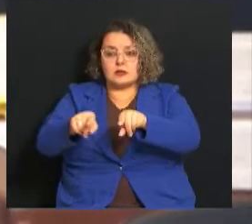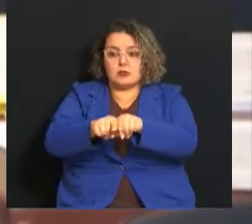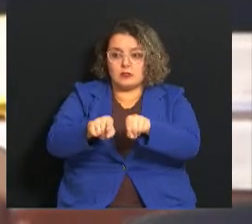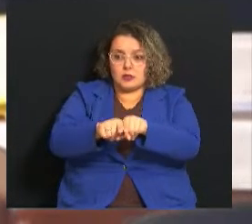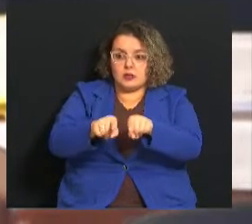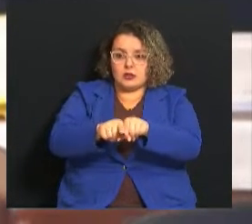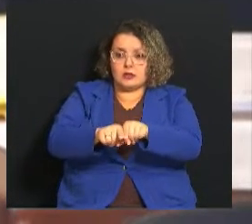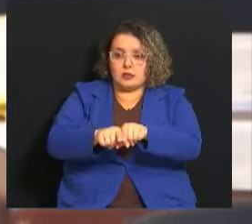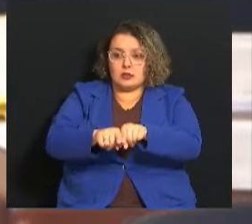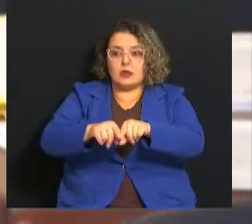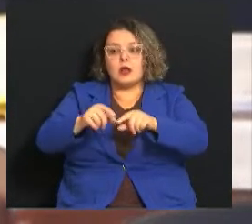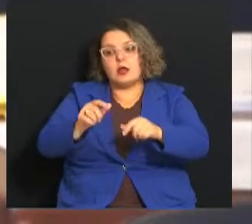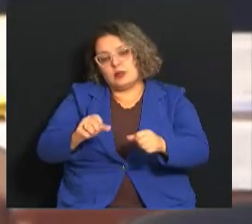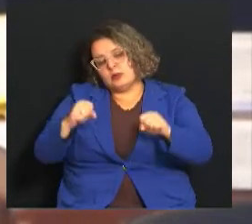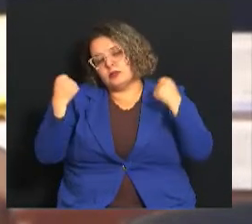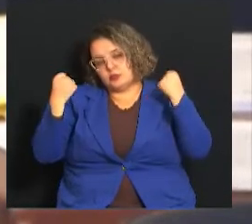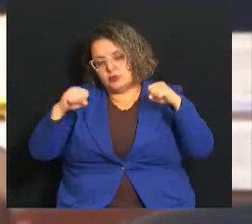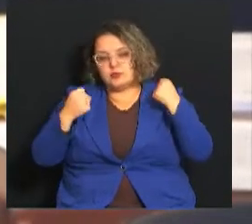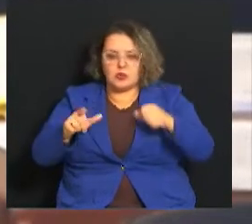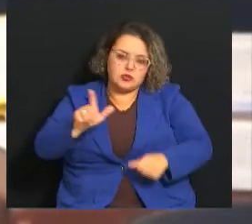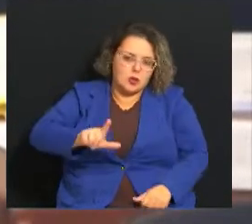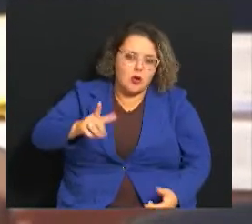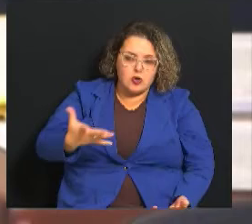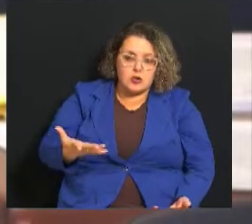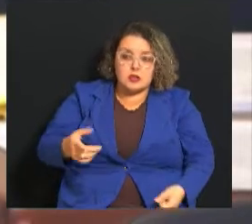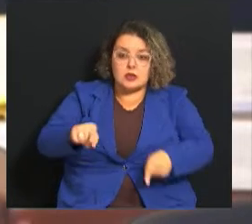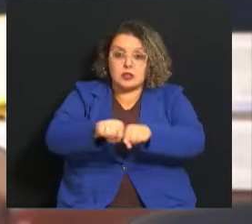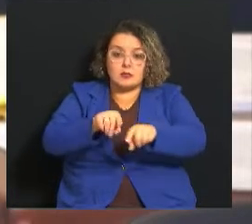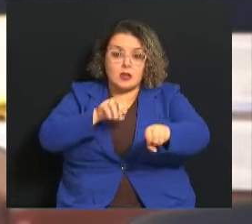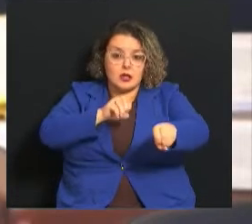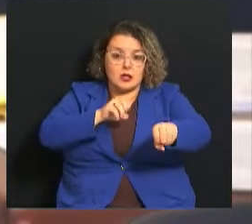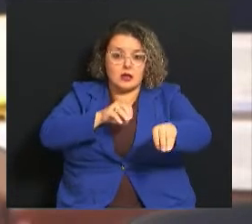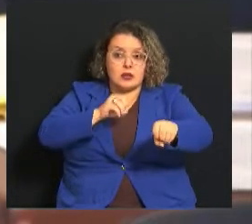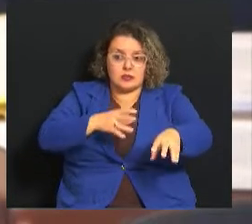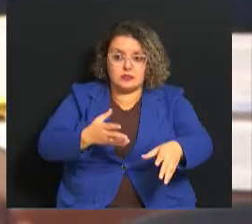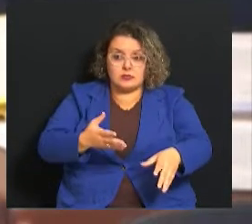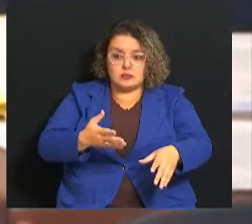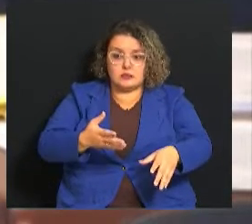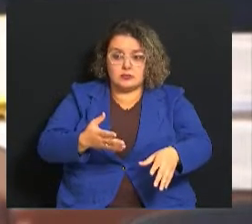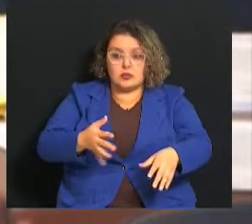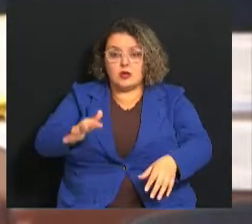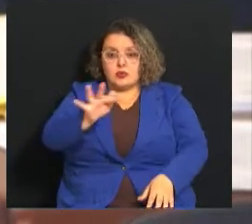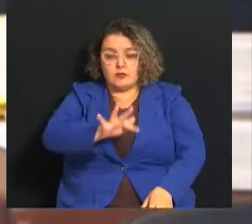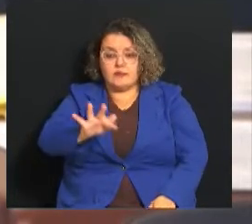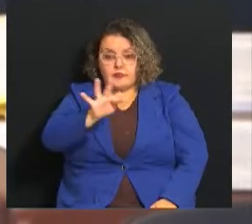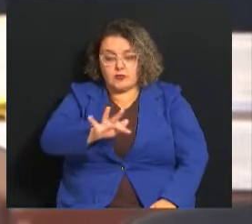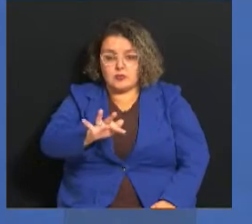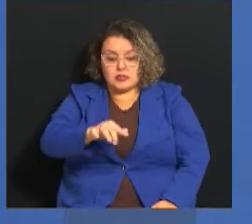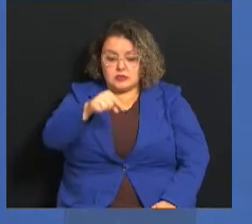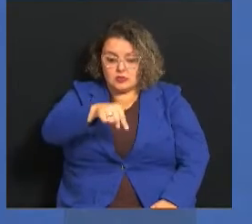da parte esportiva e também na parte educacional e de formação daquele futuro profissional de educação física.